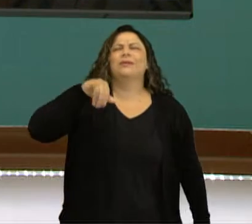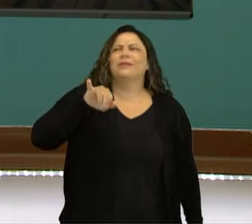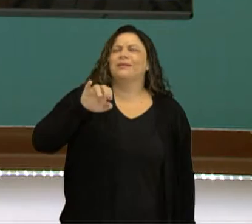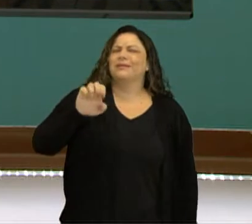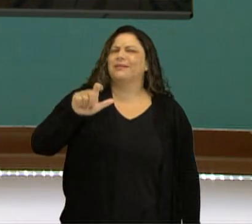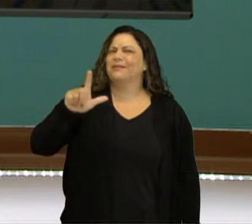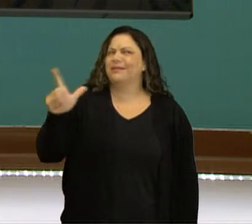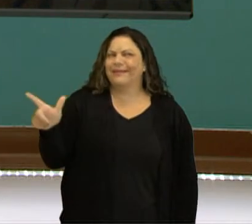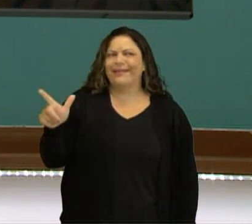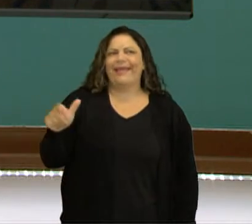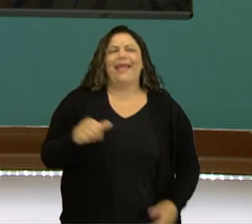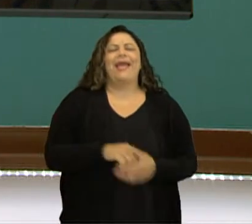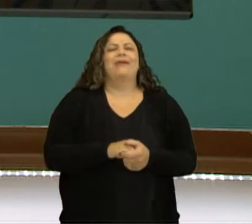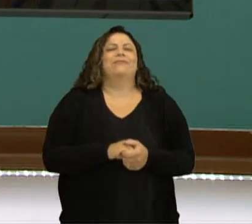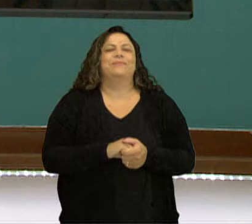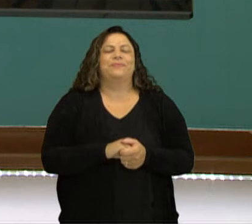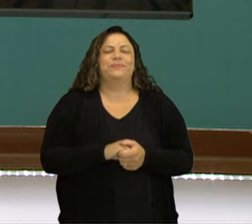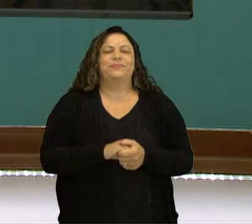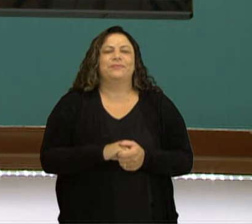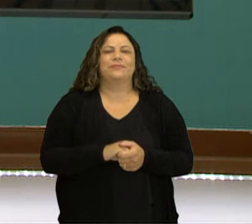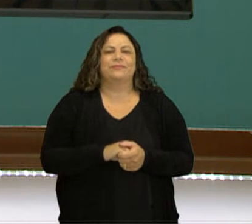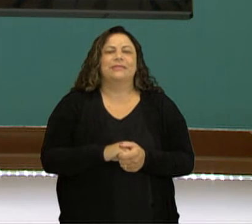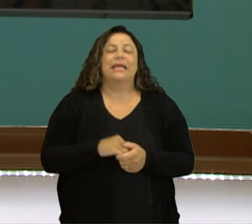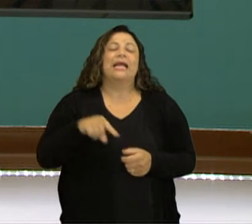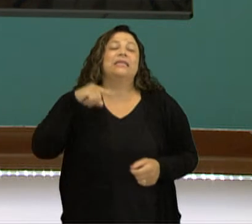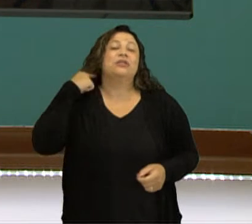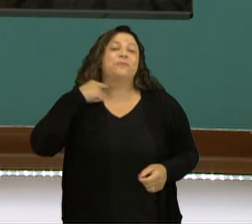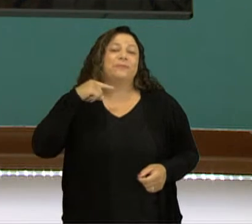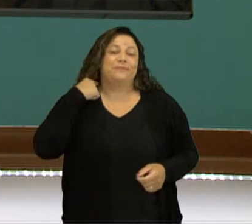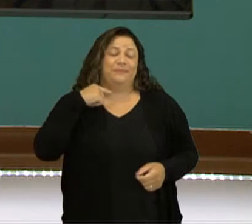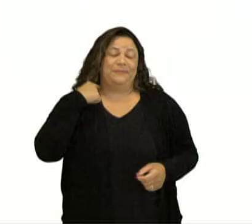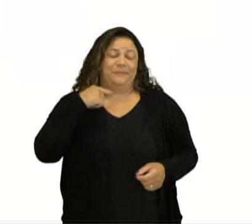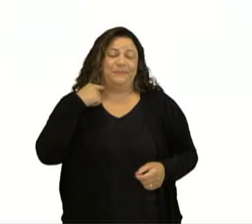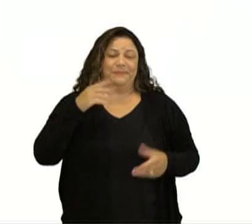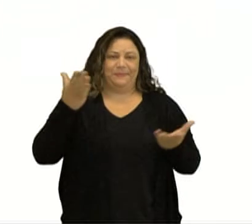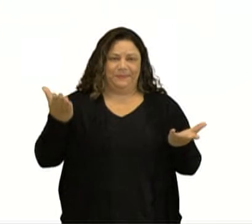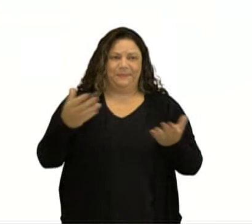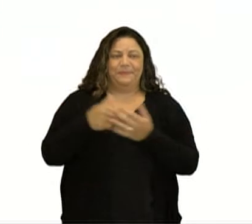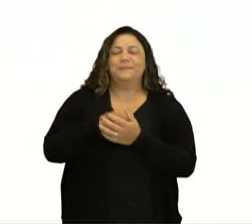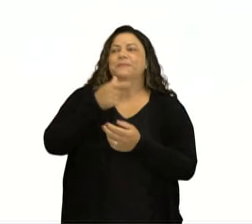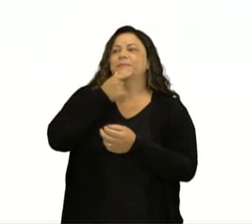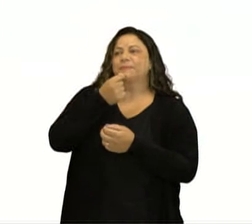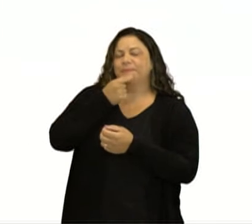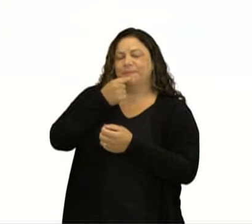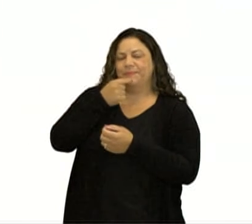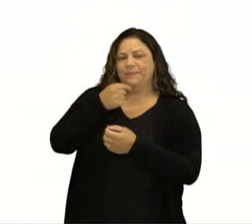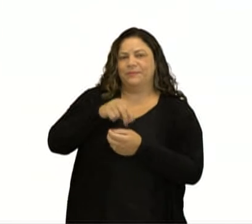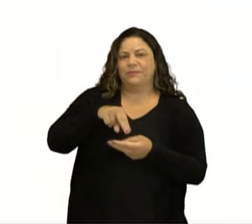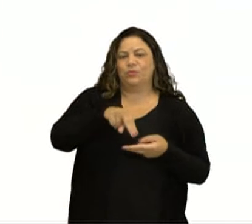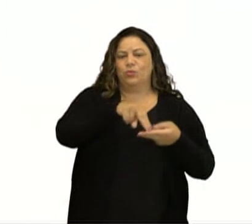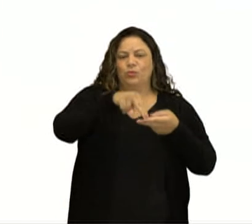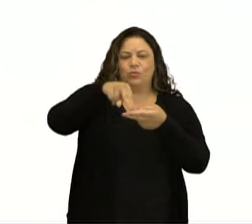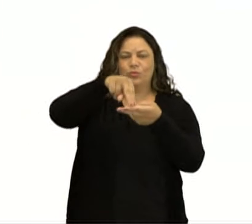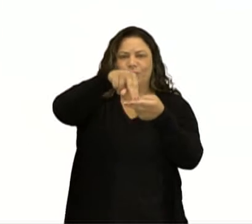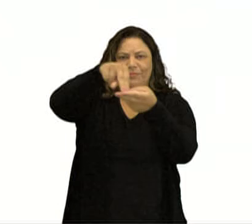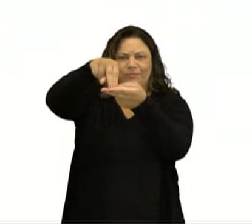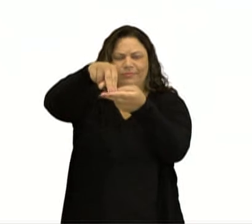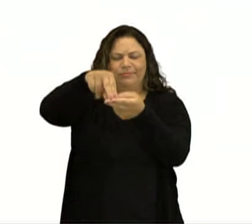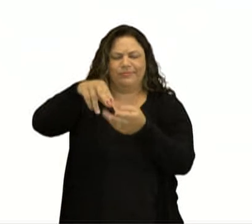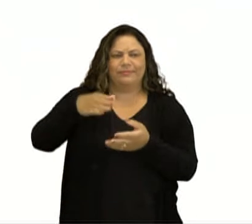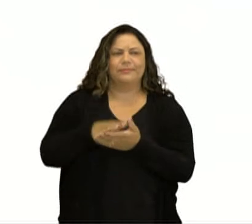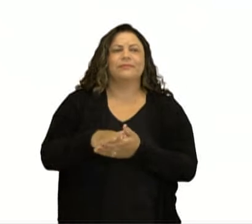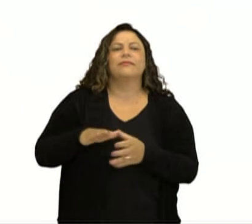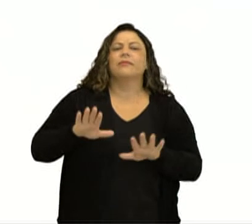Minas Gerais. Daniel está andando com seu skate em uma pista horizontal. No instante T1, ou seja, em um certo